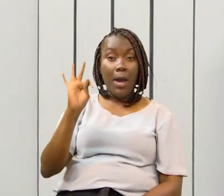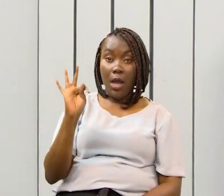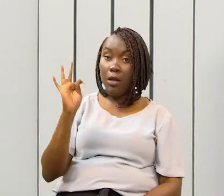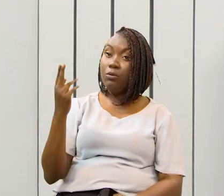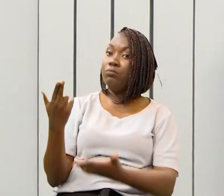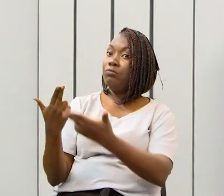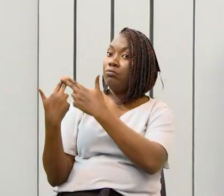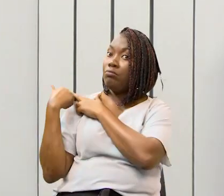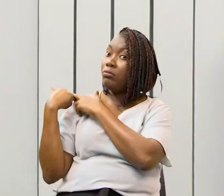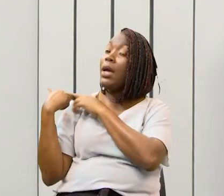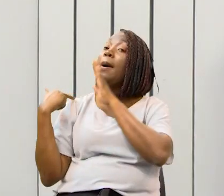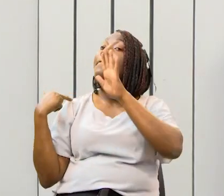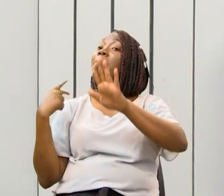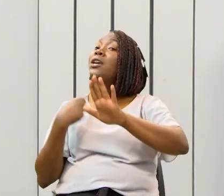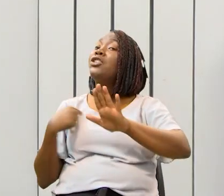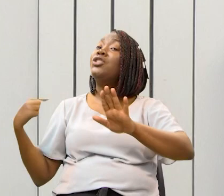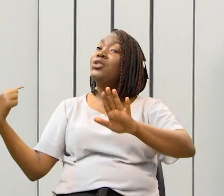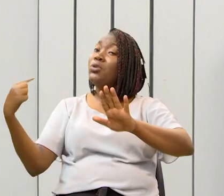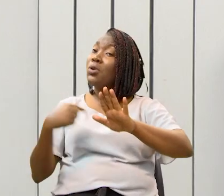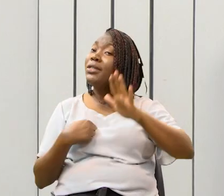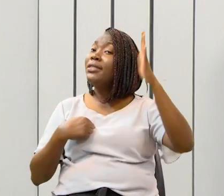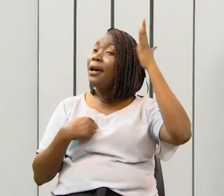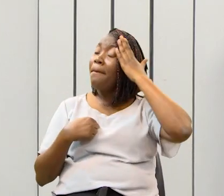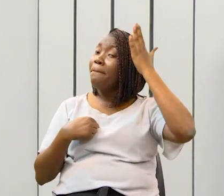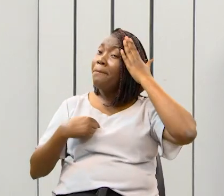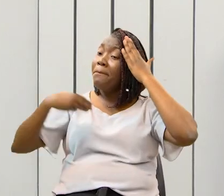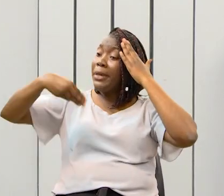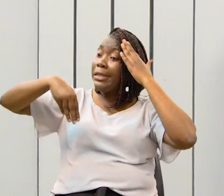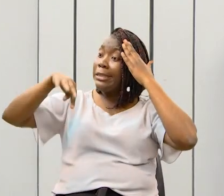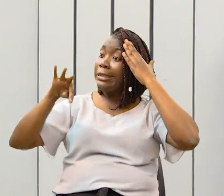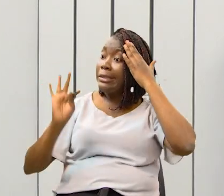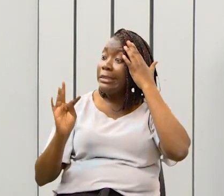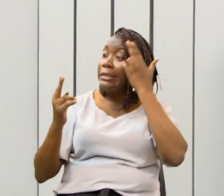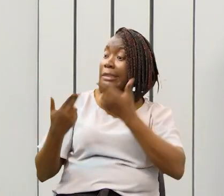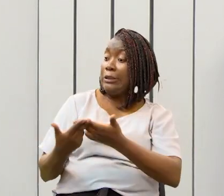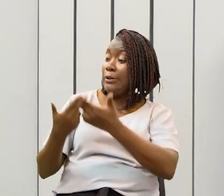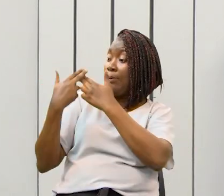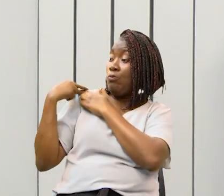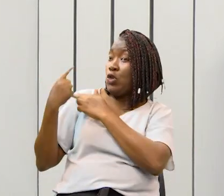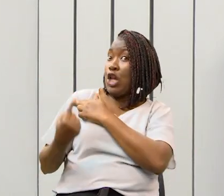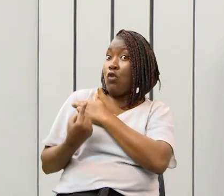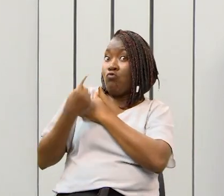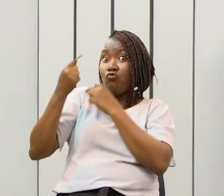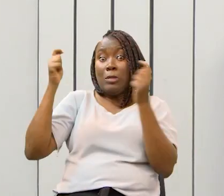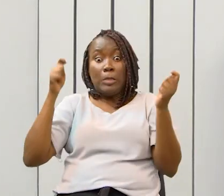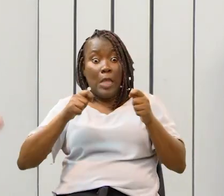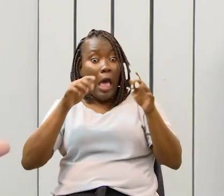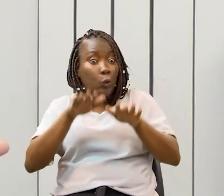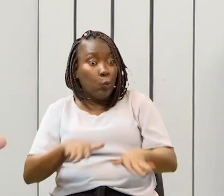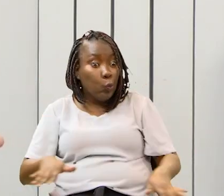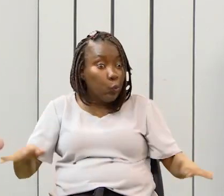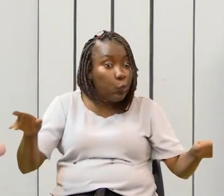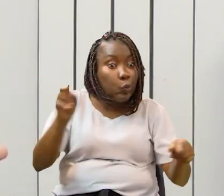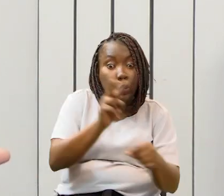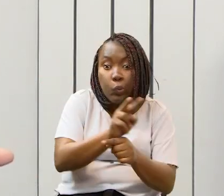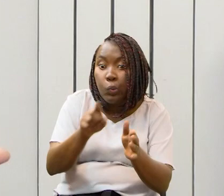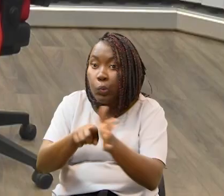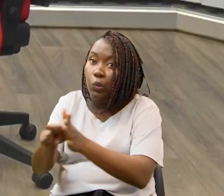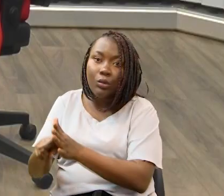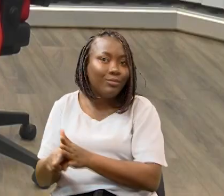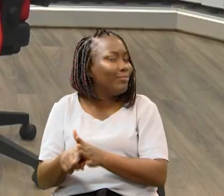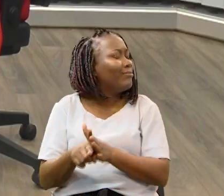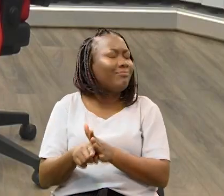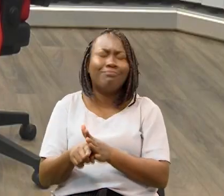ok? Isso mesmo. Mas nós sabemos que o Ministério do Trabalho não dá conta dessa fiscalização toda. Estou certo ou